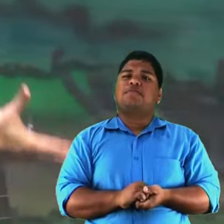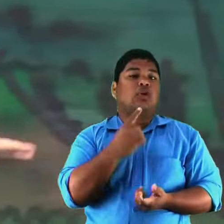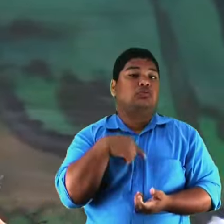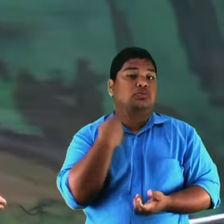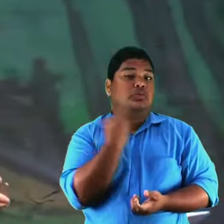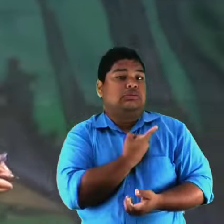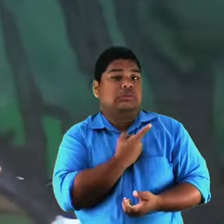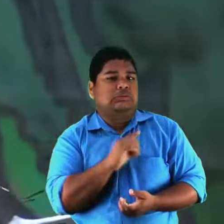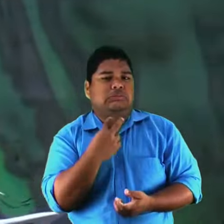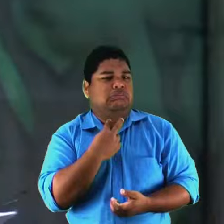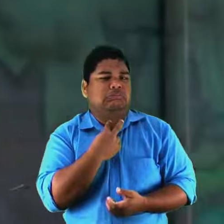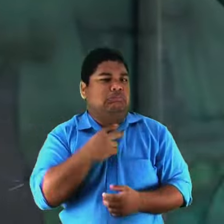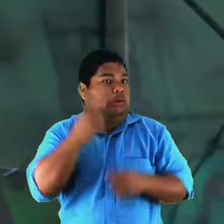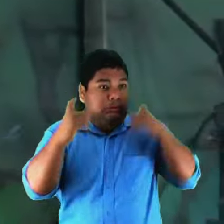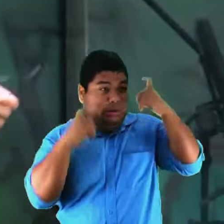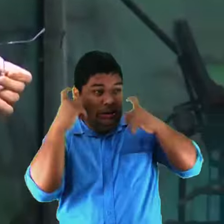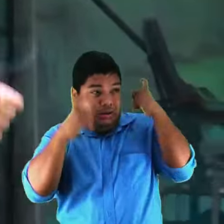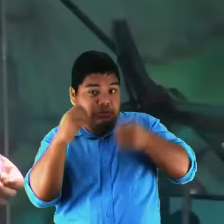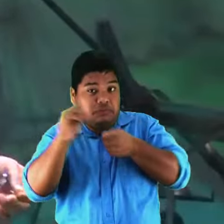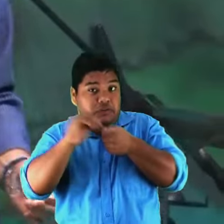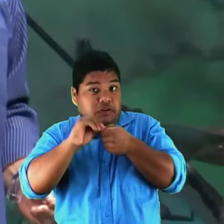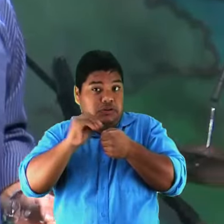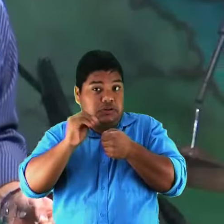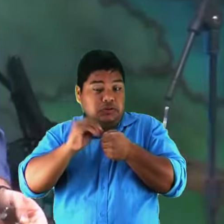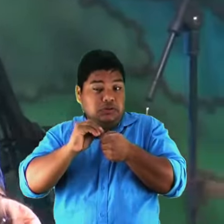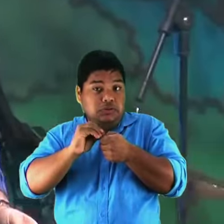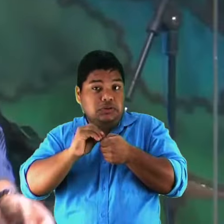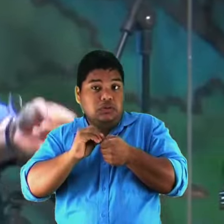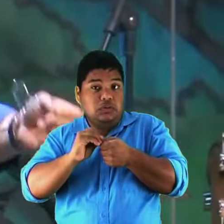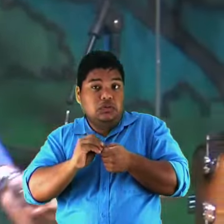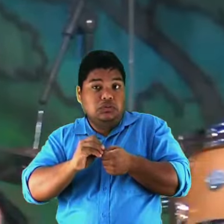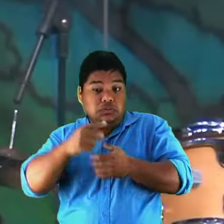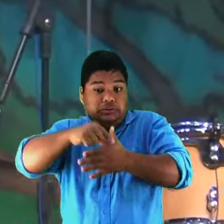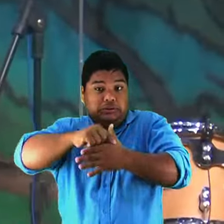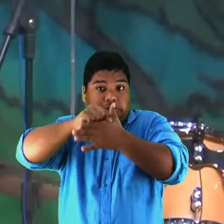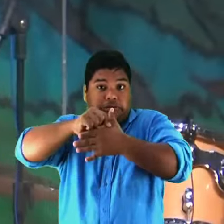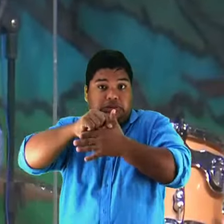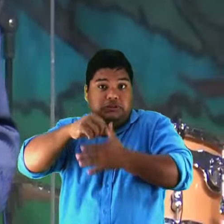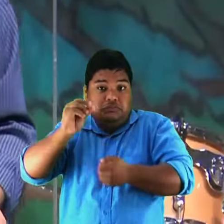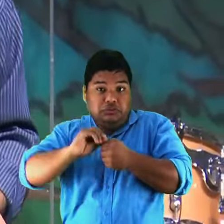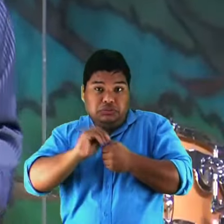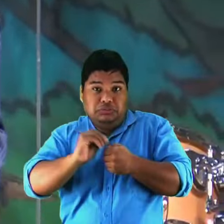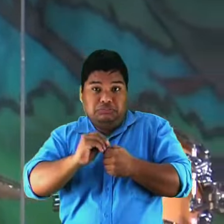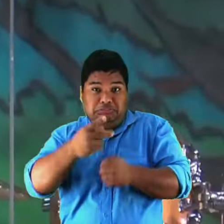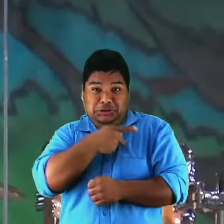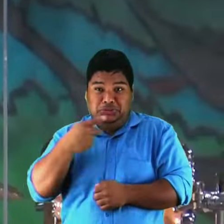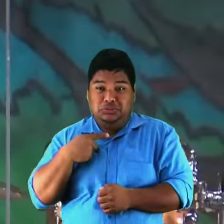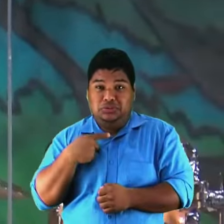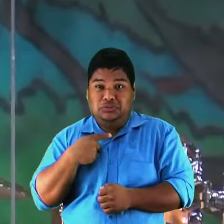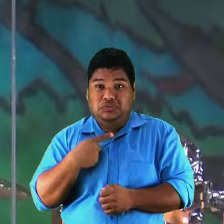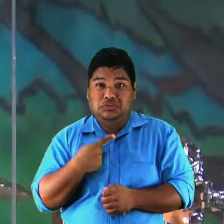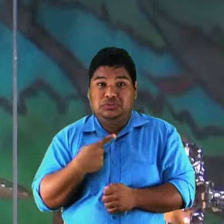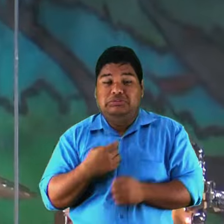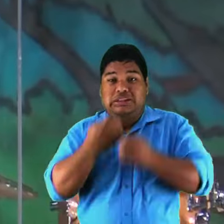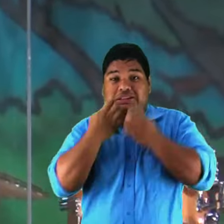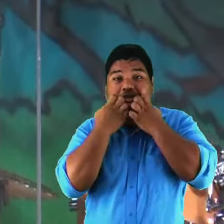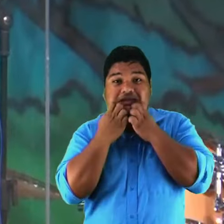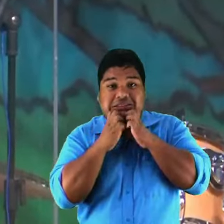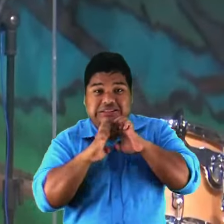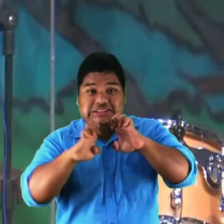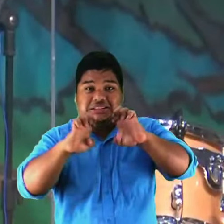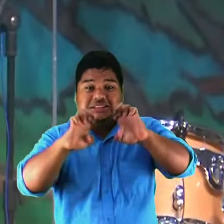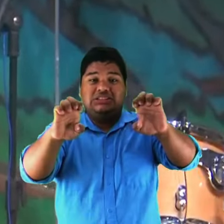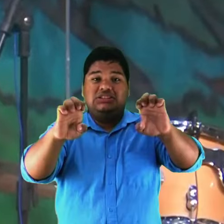futuros pastores, os futuros líderes, os futuros missionários, os futuros obreiros da Igreja